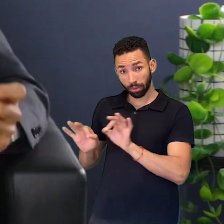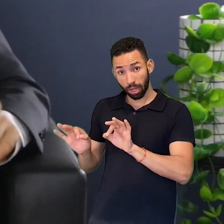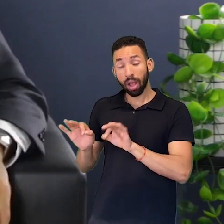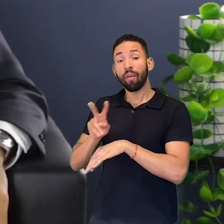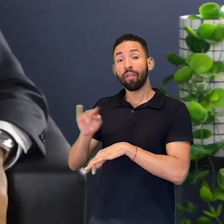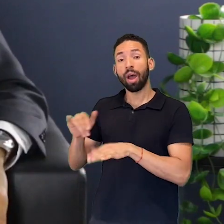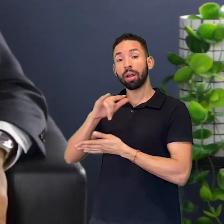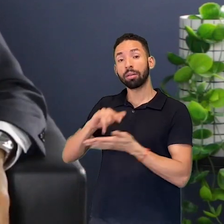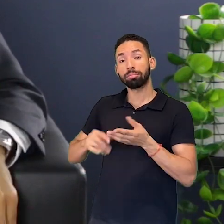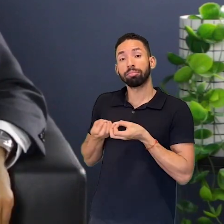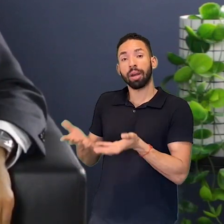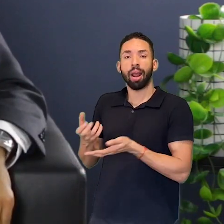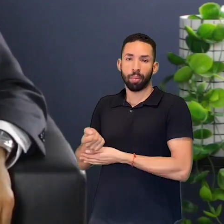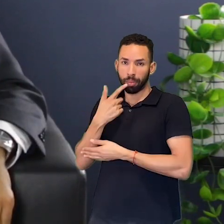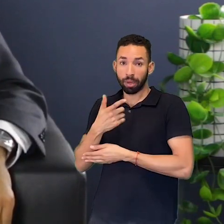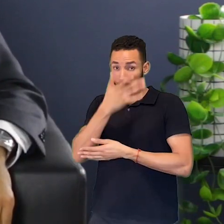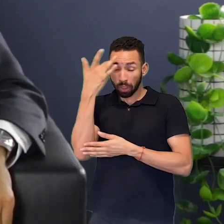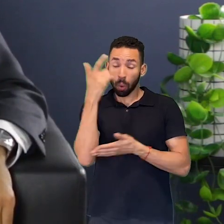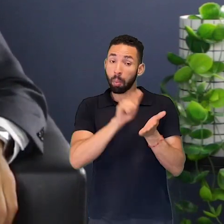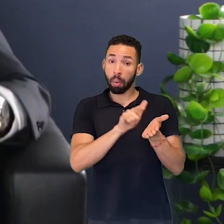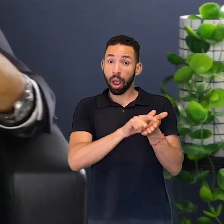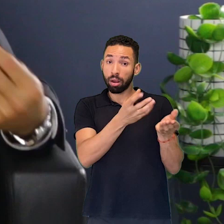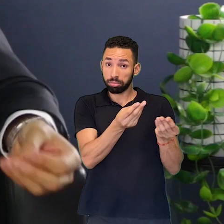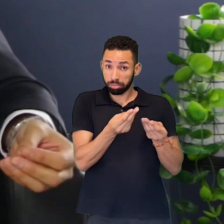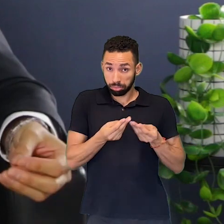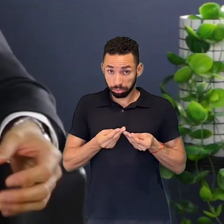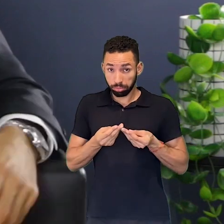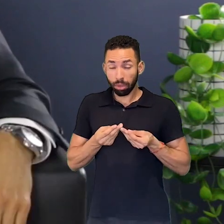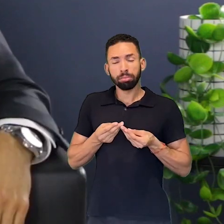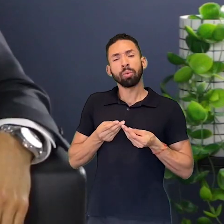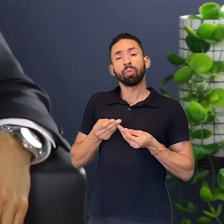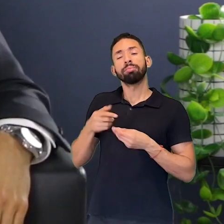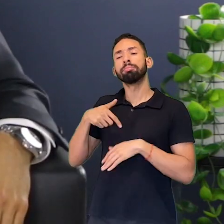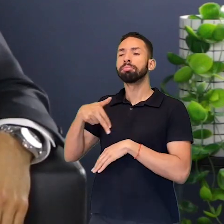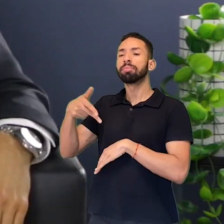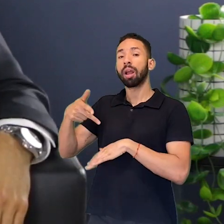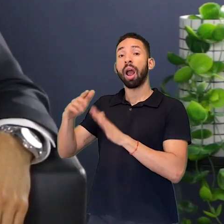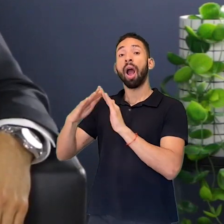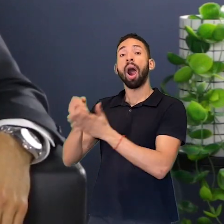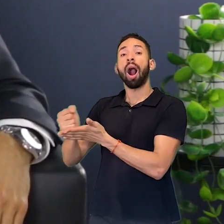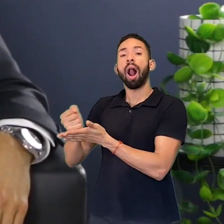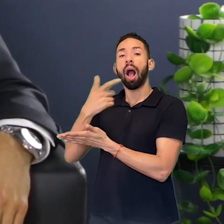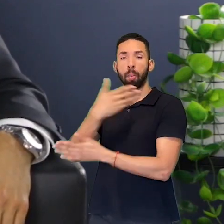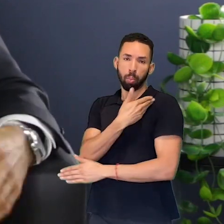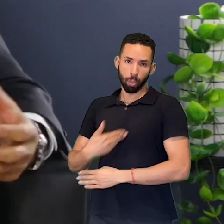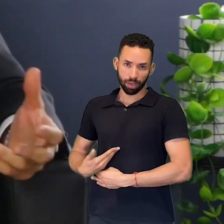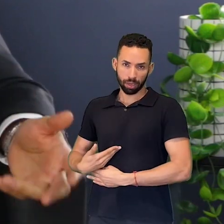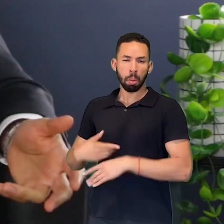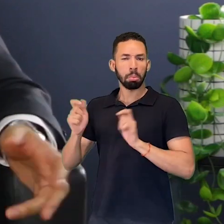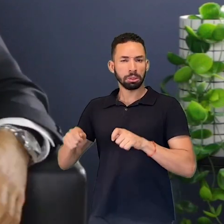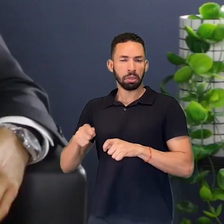situação dela, e vai receitar o medicamento. Ela vai pegar essa receita e vai até as